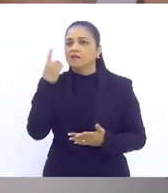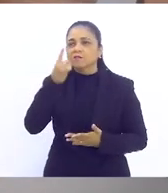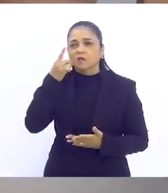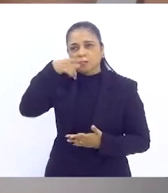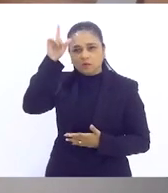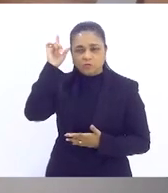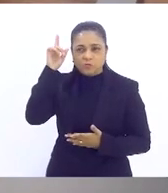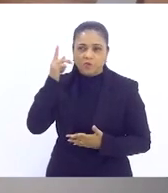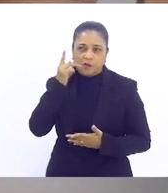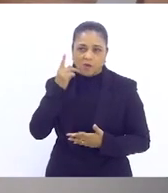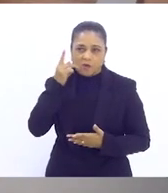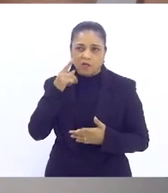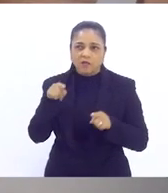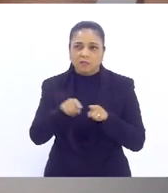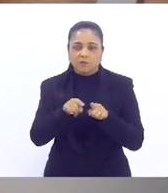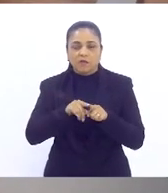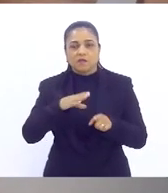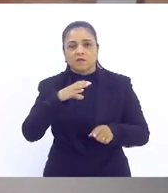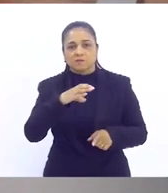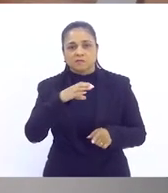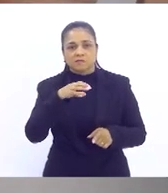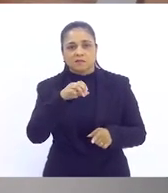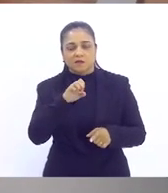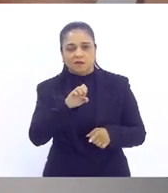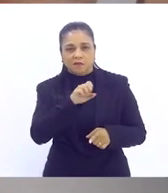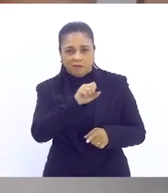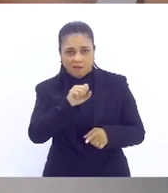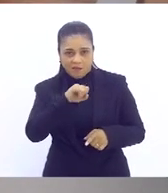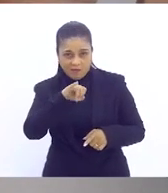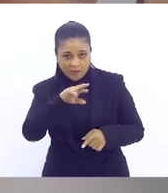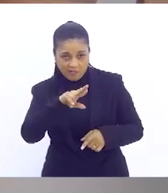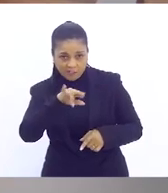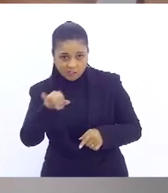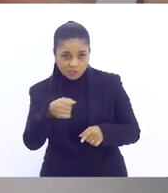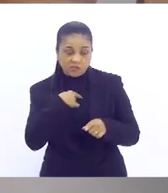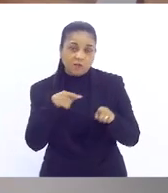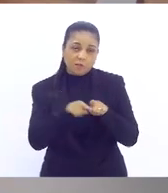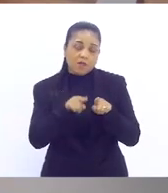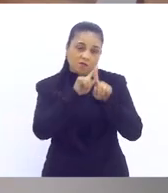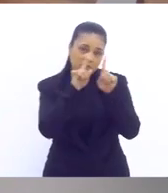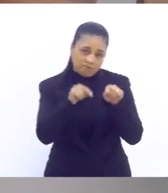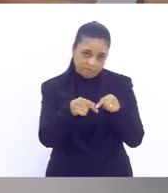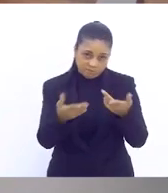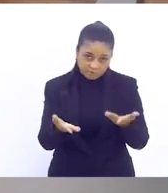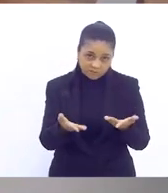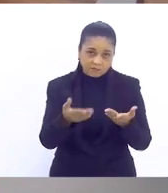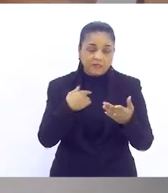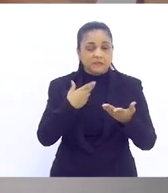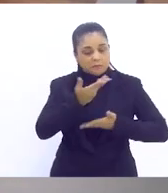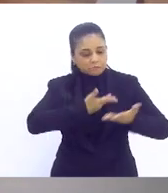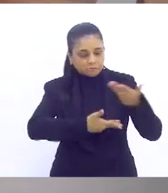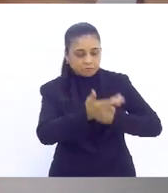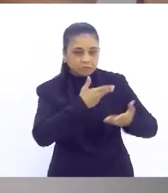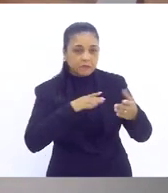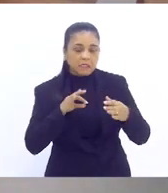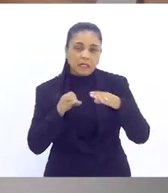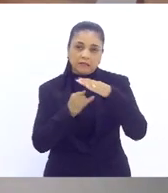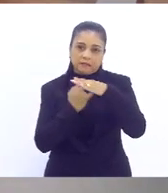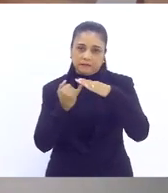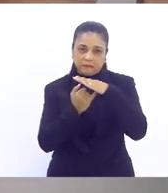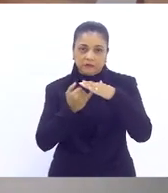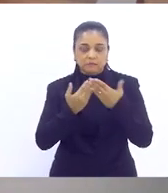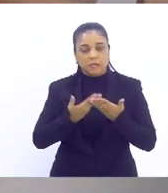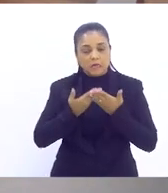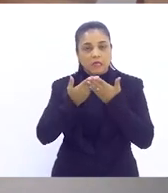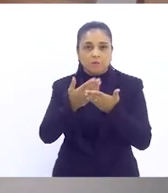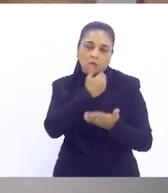nós pelas que a entidade que congrega os profissionais né Não mas tudo está podemos fazer essa interface com as entidades para encaminhar